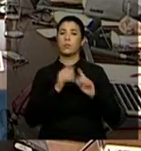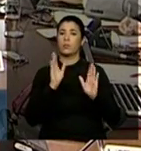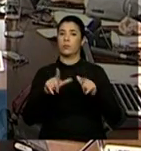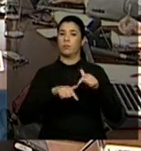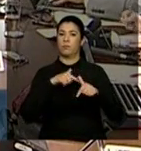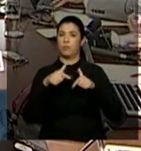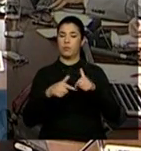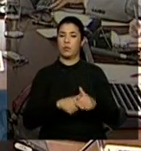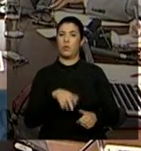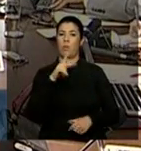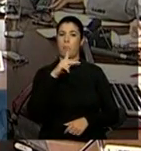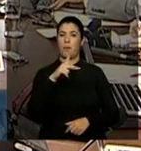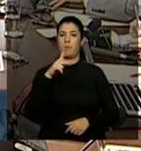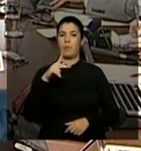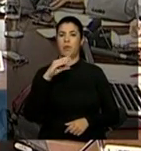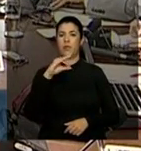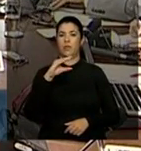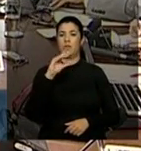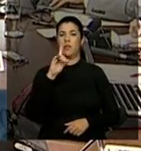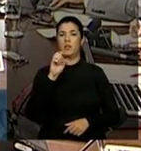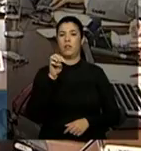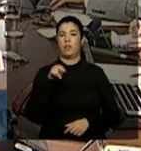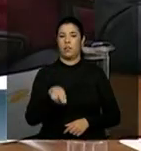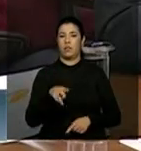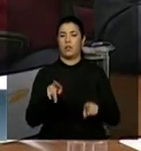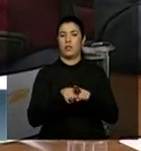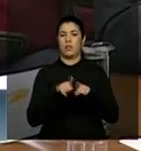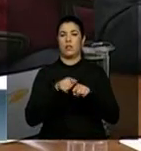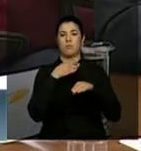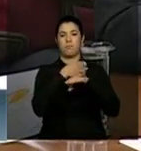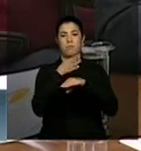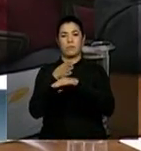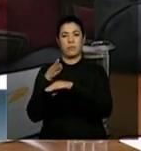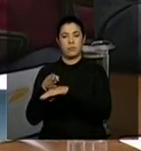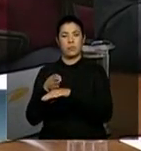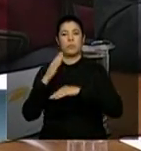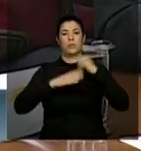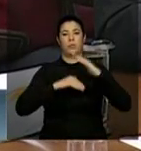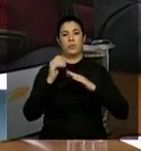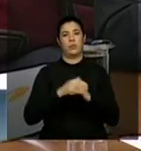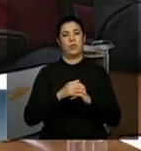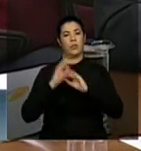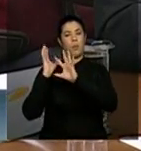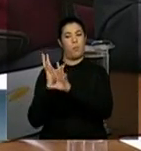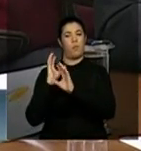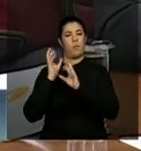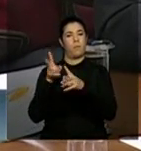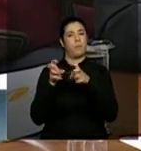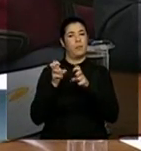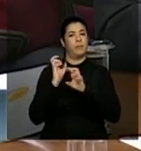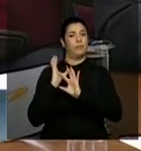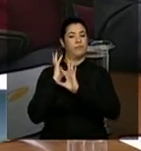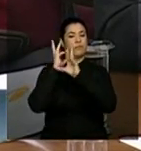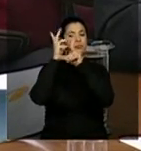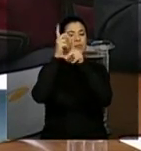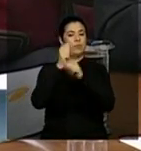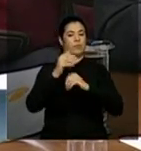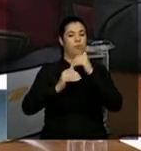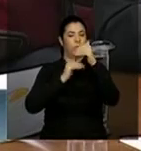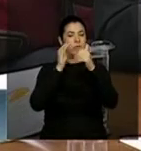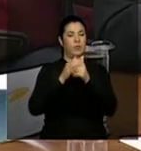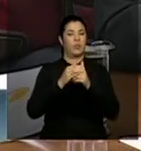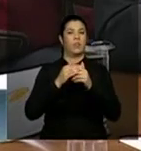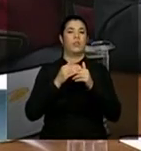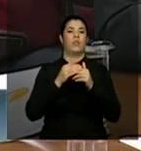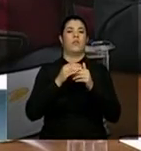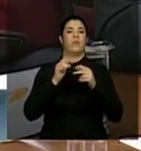no PPCDAN, que também faz parte de uma ação, e a evolução desse processo nos trouxe uma visão, como disse aí